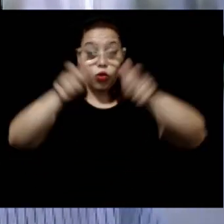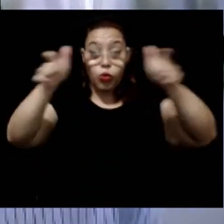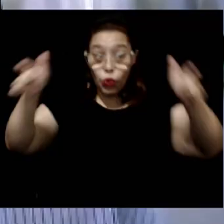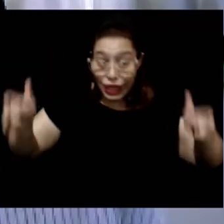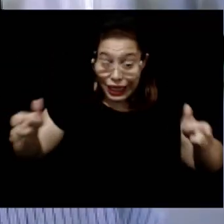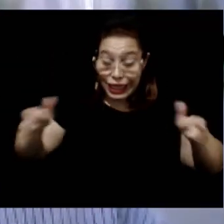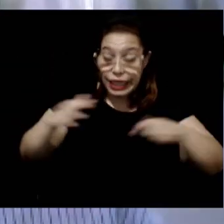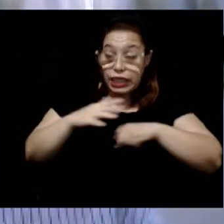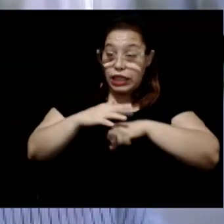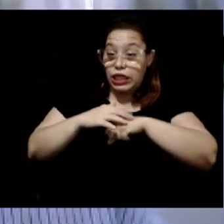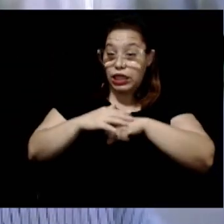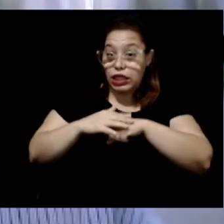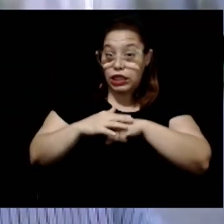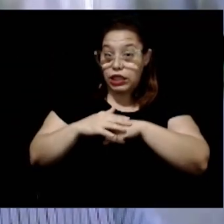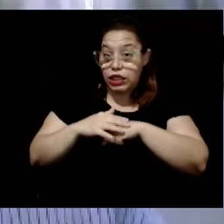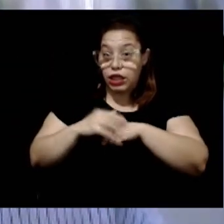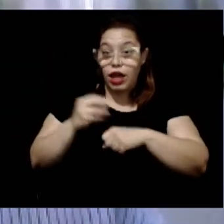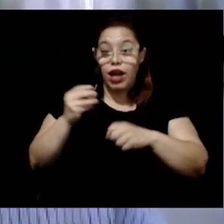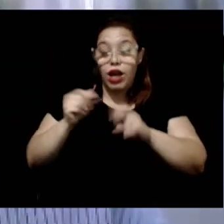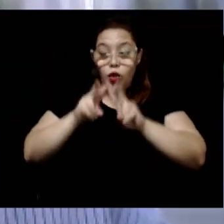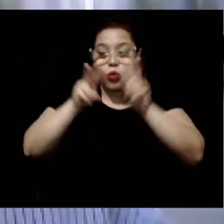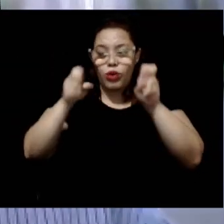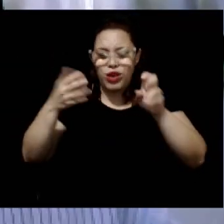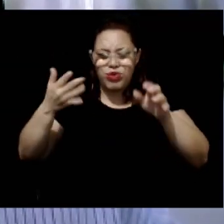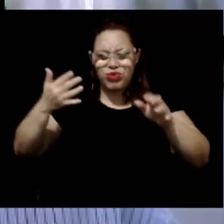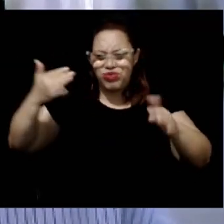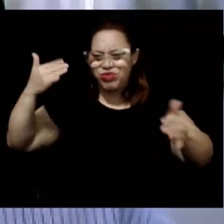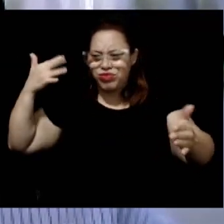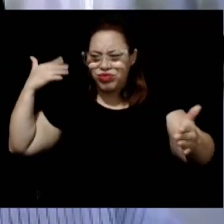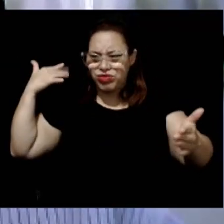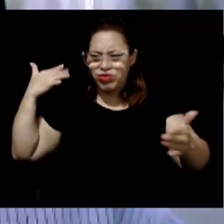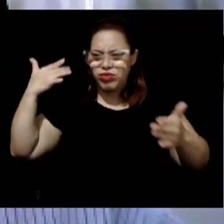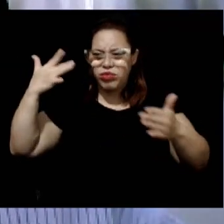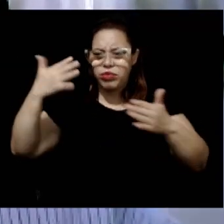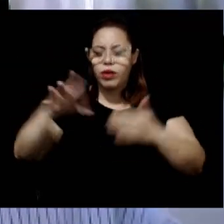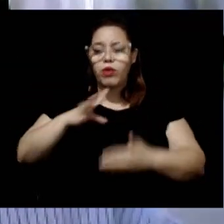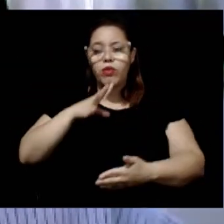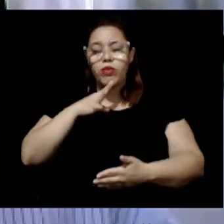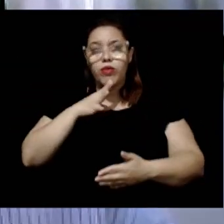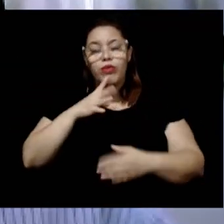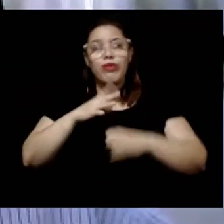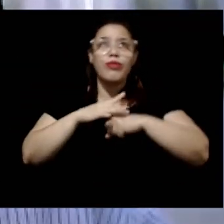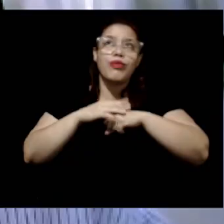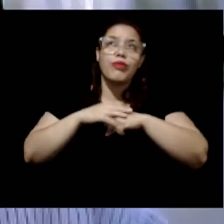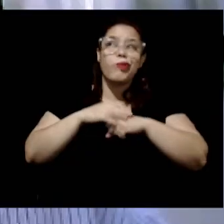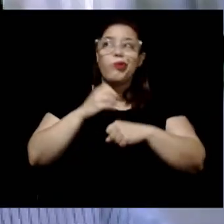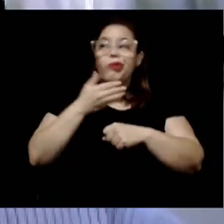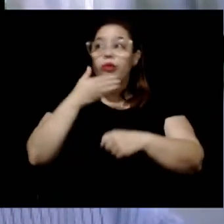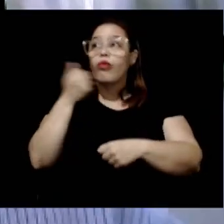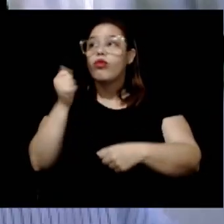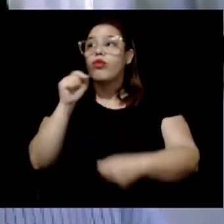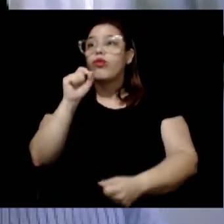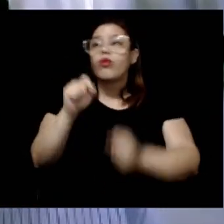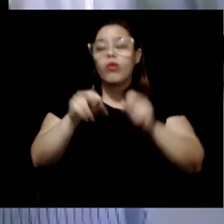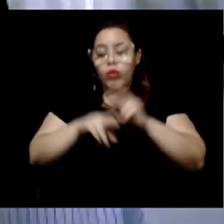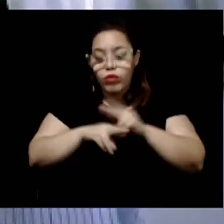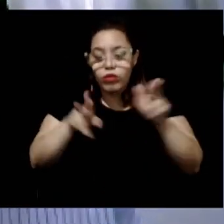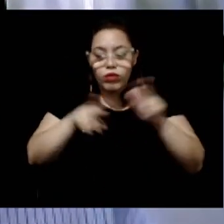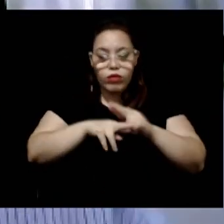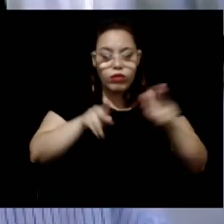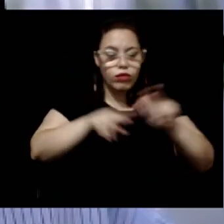muito antigo, que na medida que a gente foi conhecendo melhor cada doença, vendo que elas são diferentes entre si, em